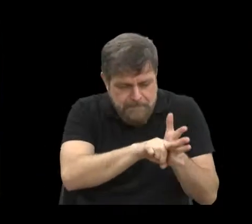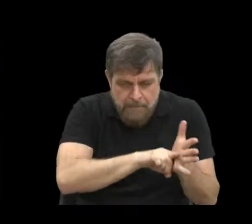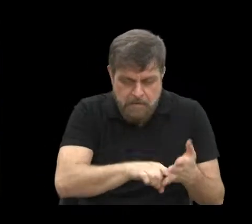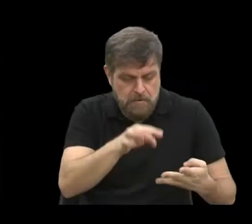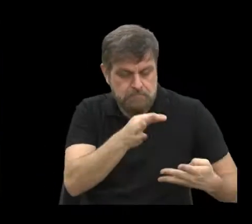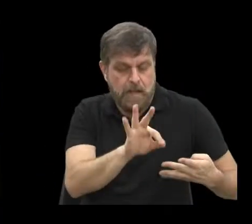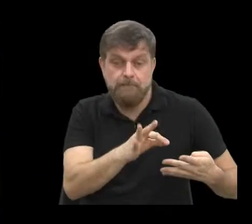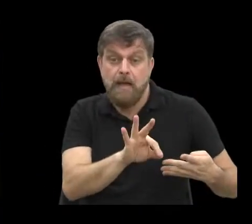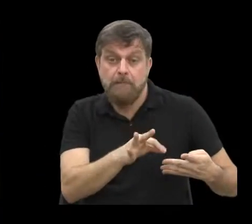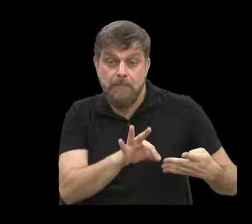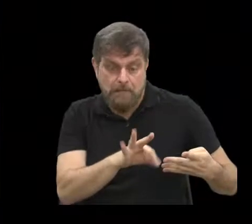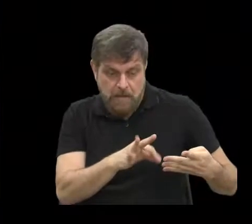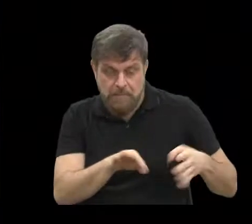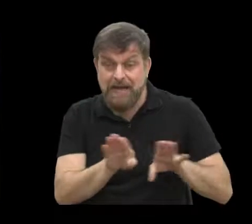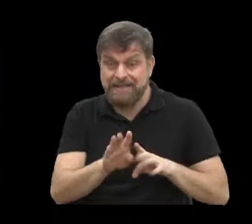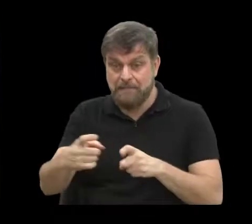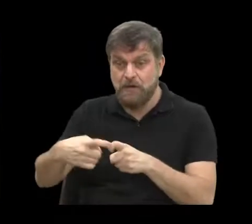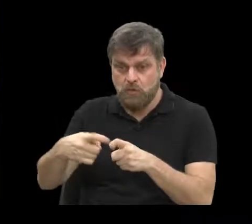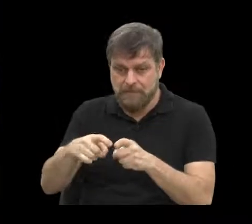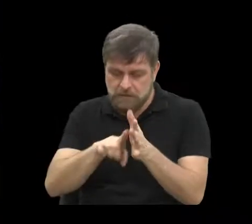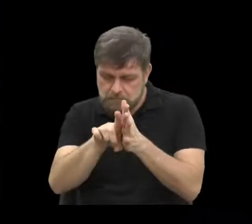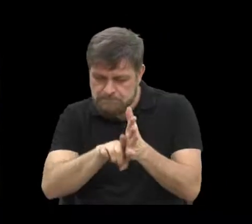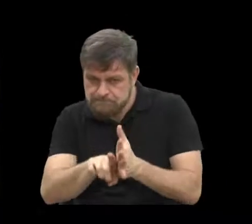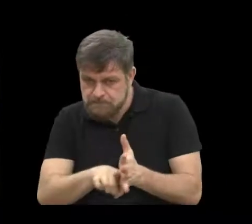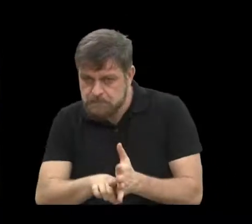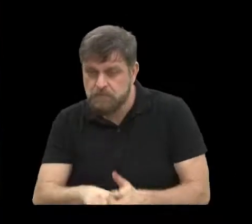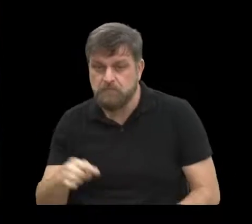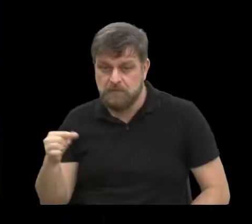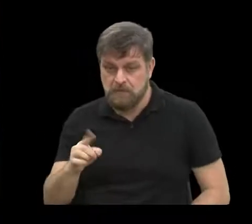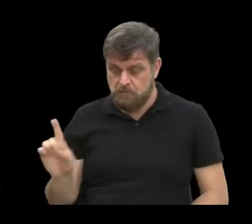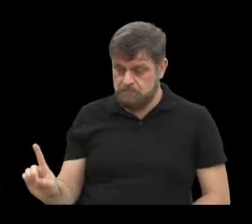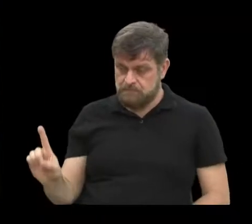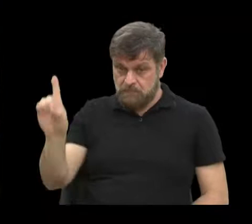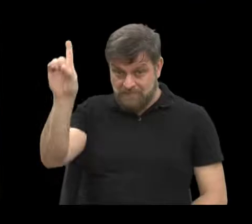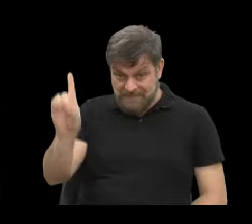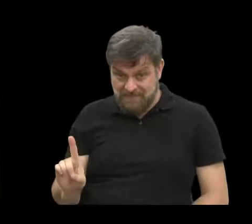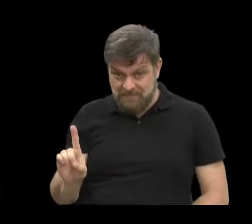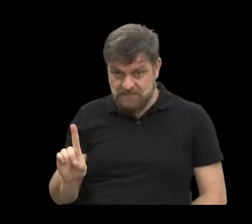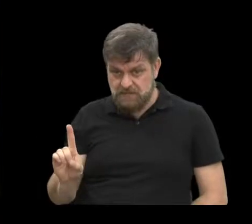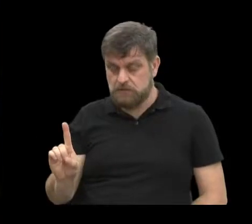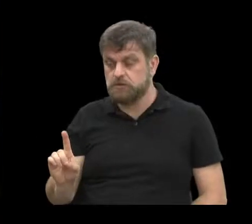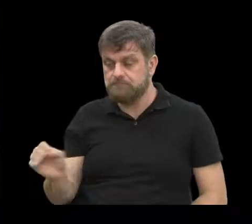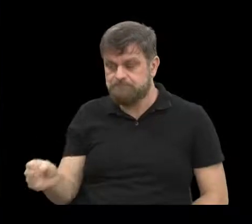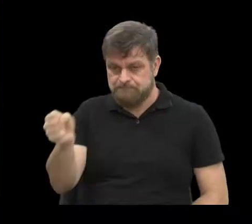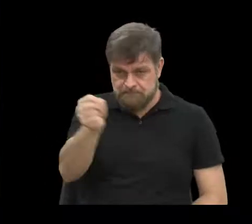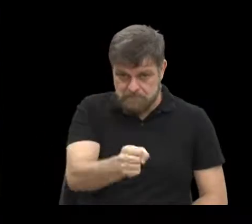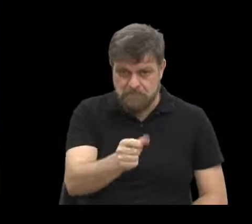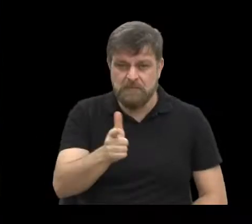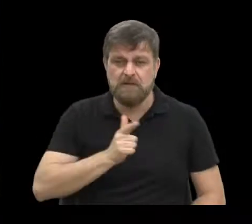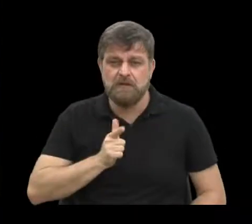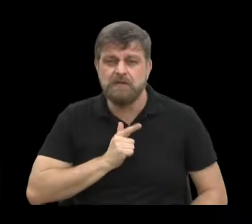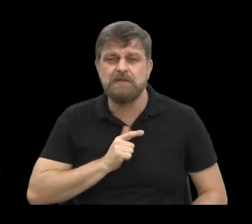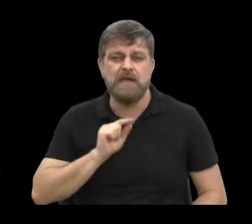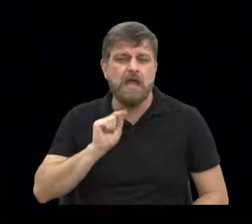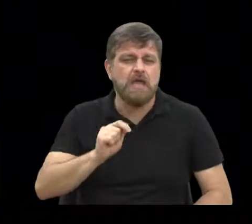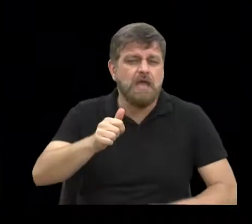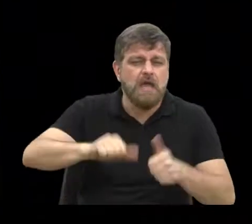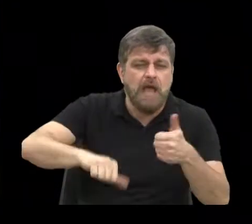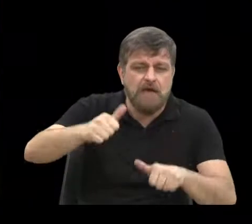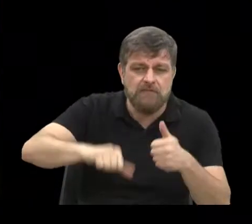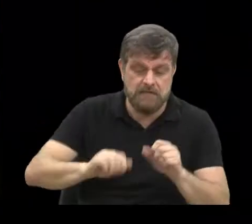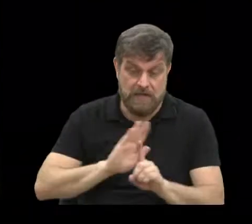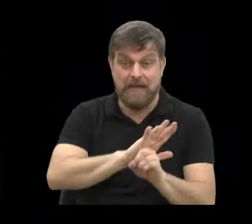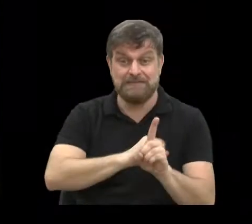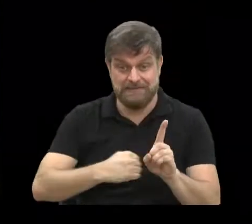da deficiência, tá? Então, a avaliação da pessoa com deficiência, ela é composta lá por avaliação feita pelo